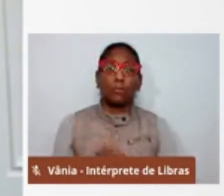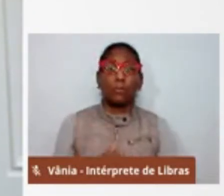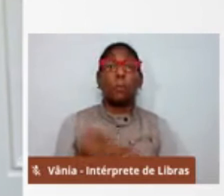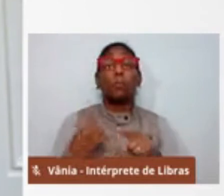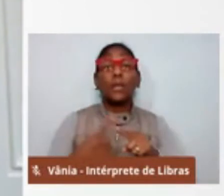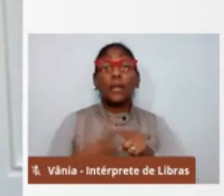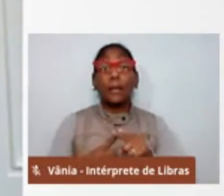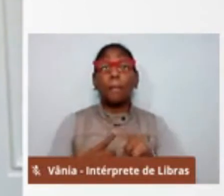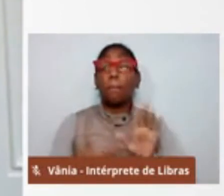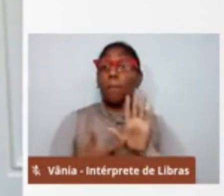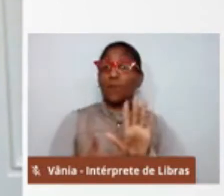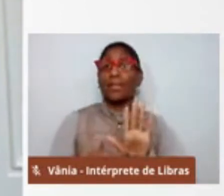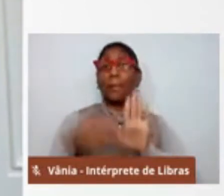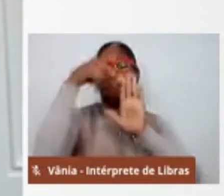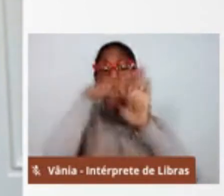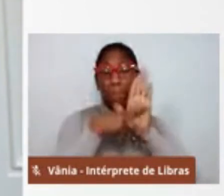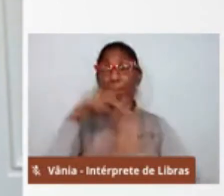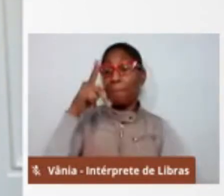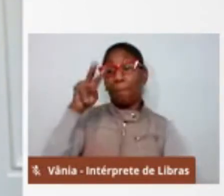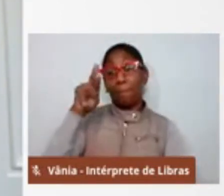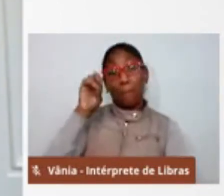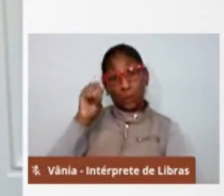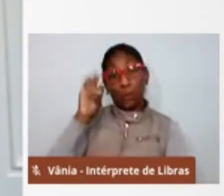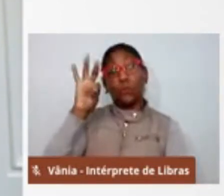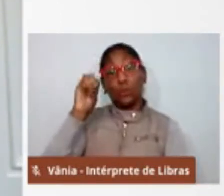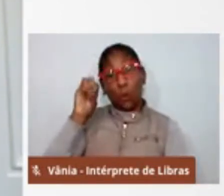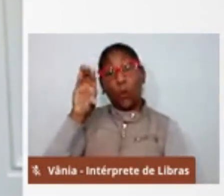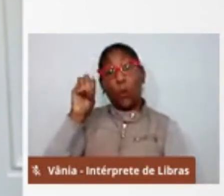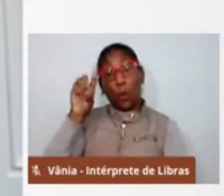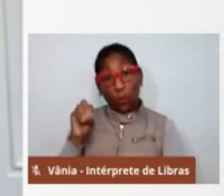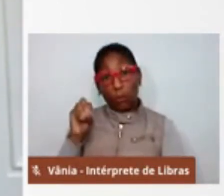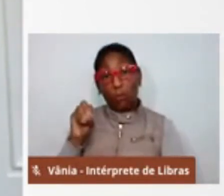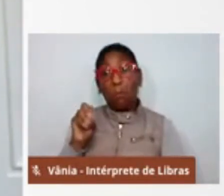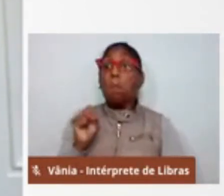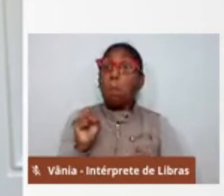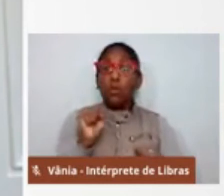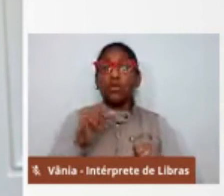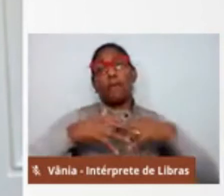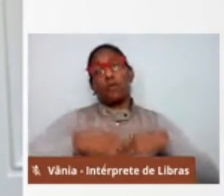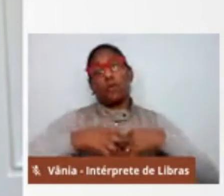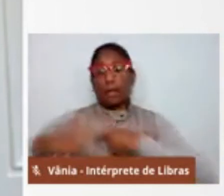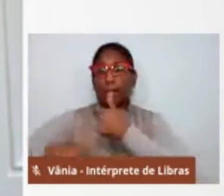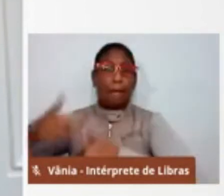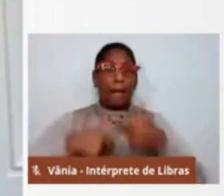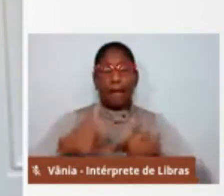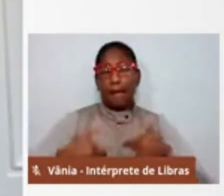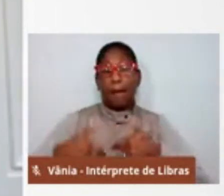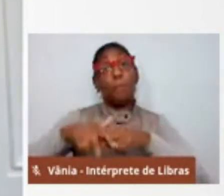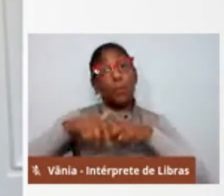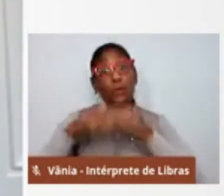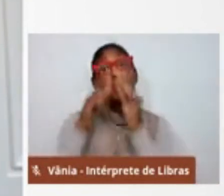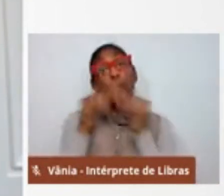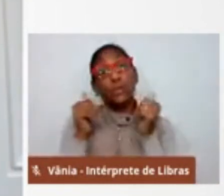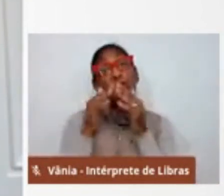demonstração de que com protocolos a gente pode ter o funcionamento de muitas atividades. Por isso que a gente roga aí a toda a